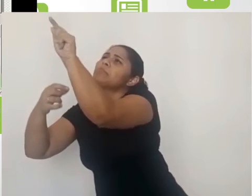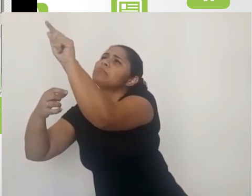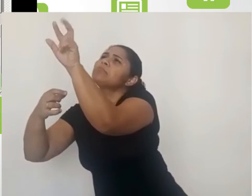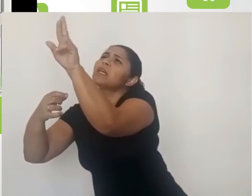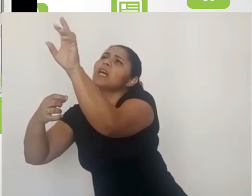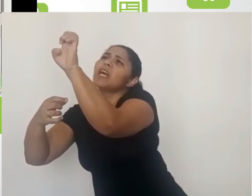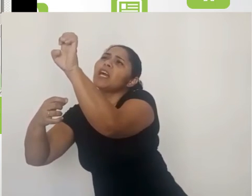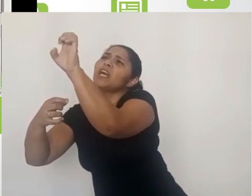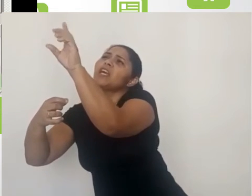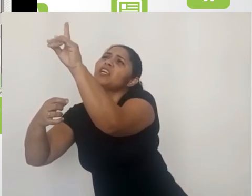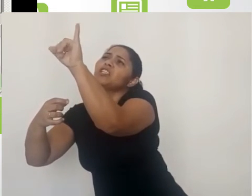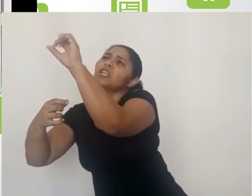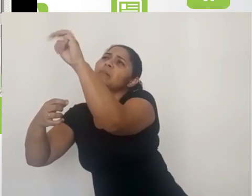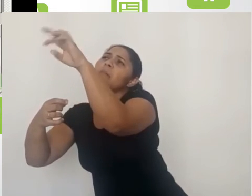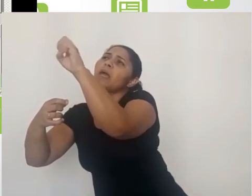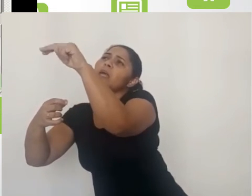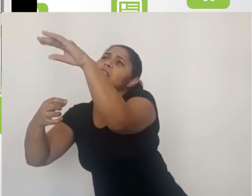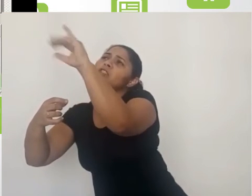inclinar,